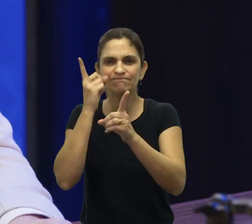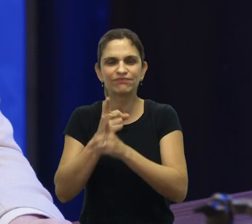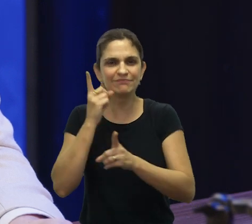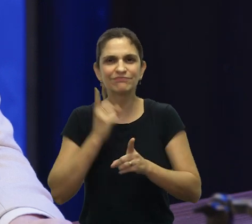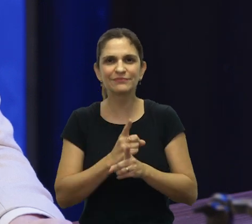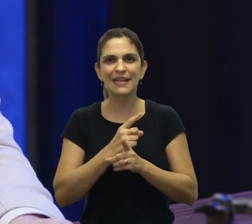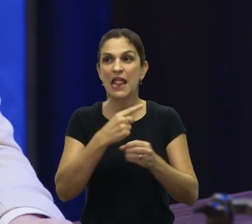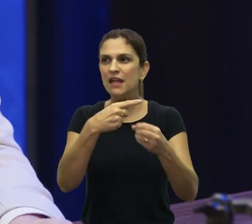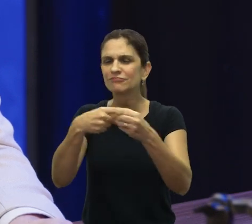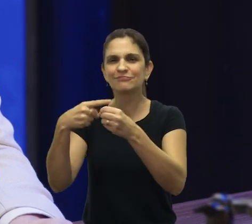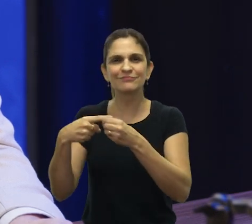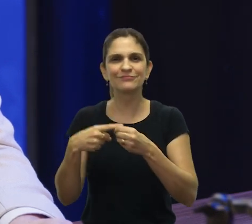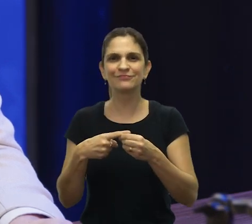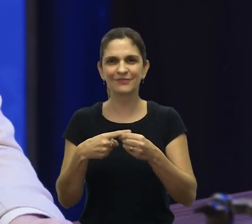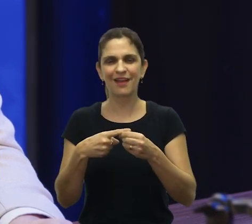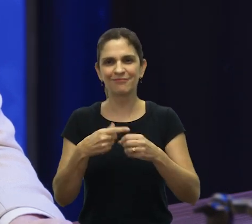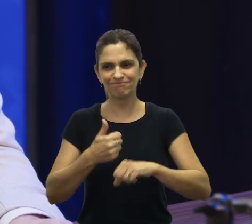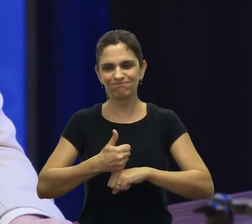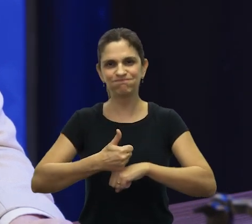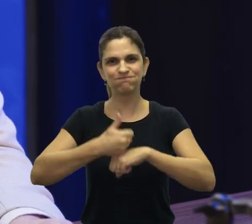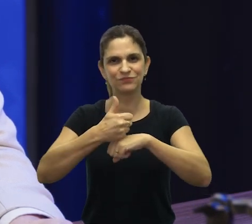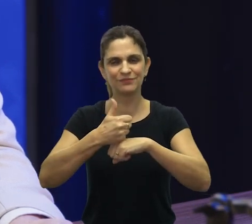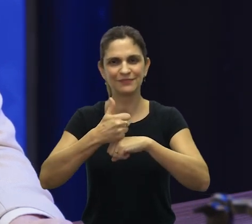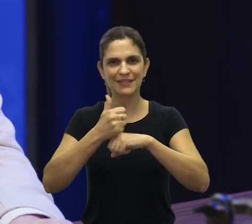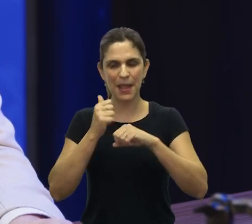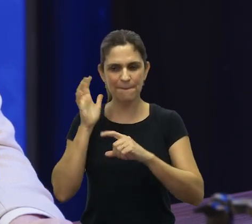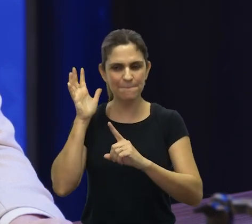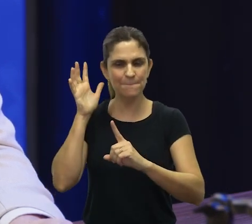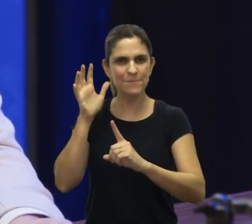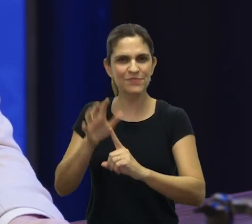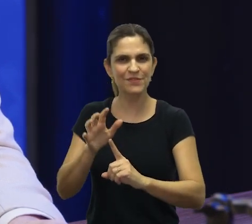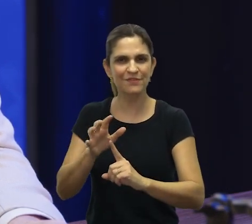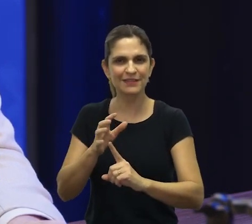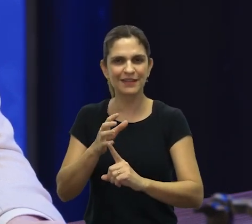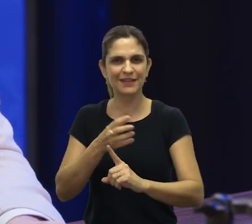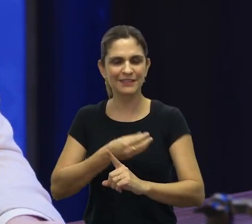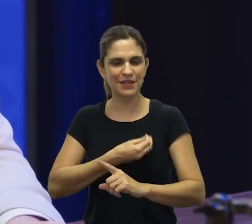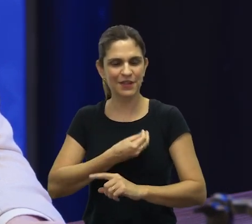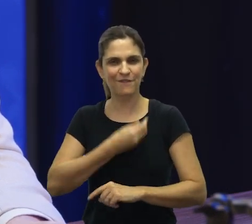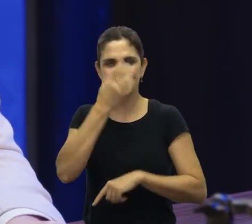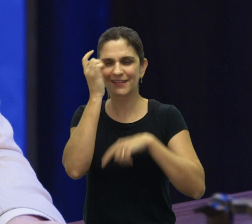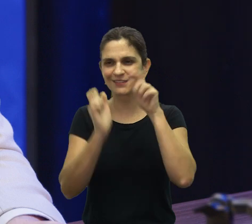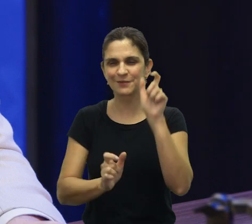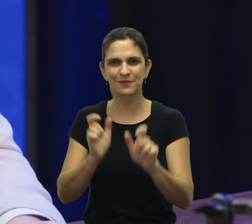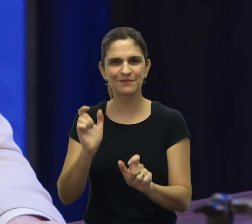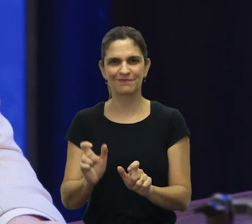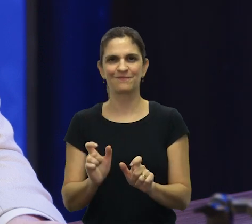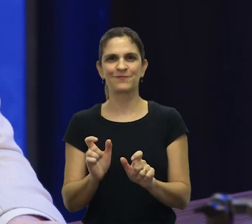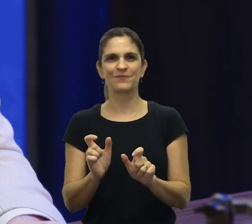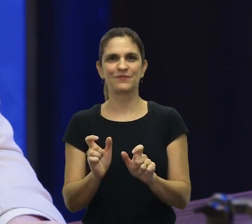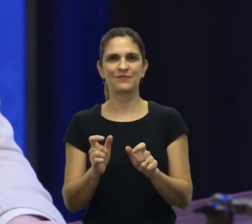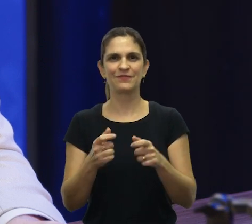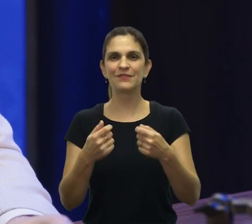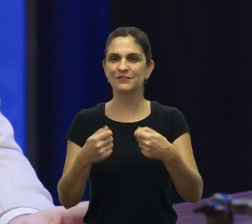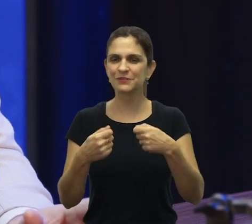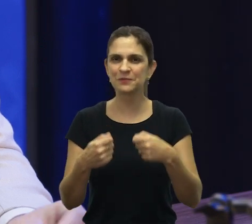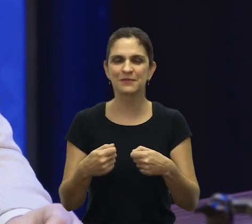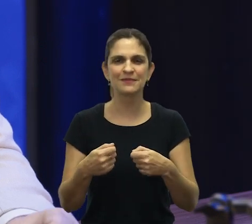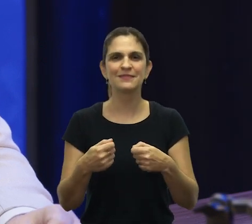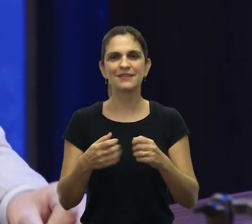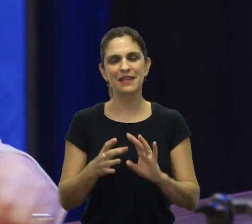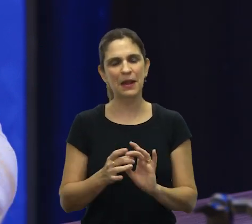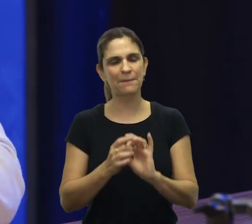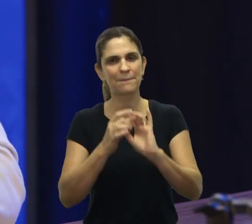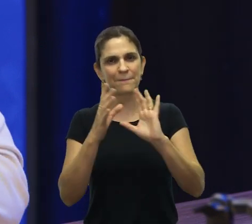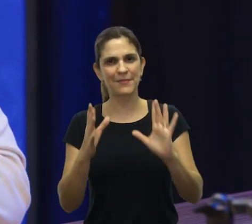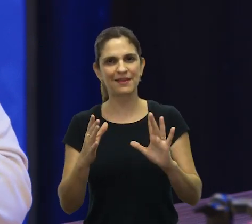Quer dizer, a gente impactou positivamente, né, na vida dessas pessoas. Então, a gente precisa democratizar